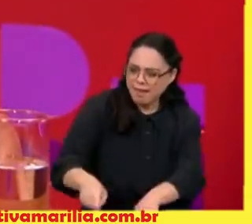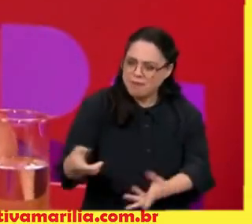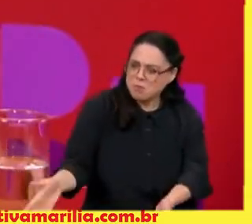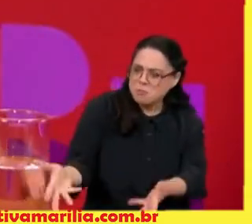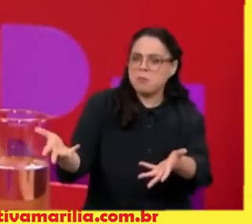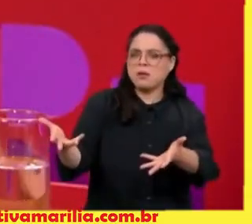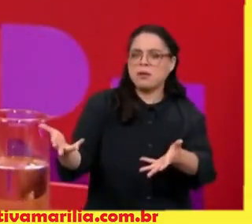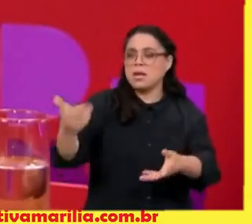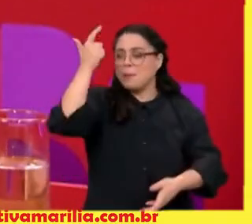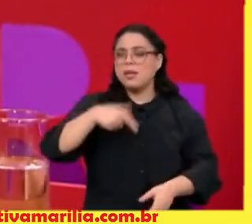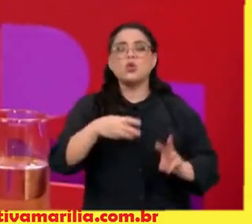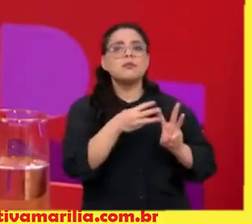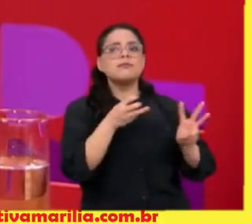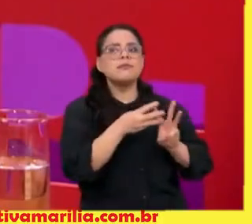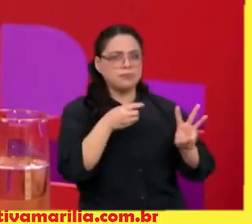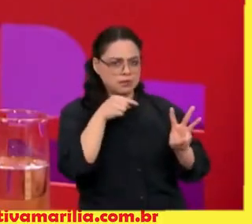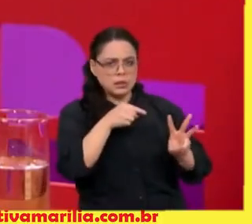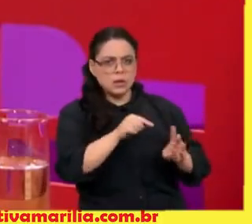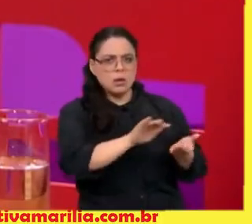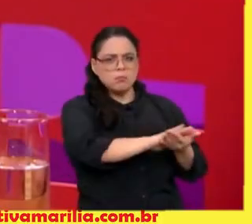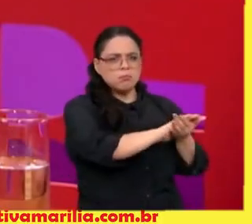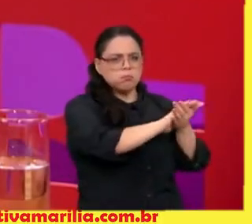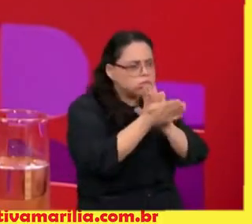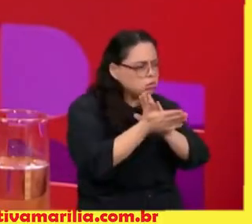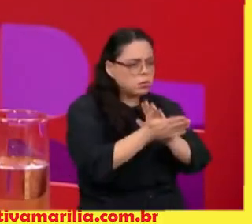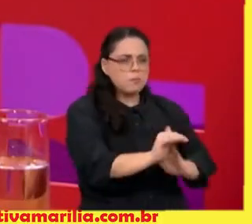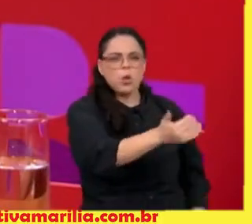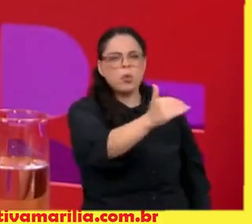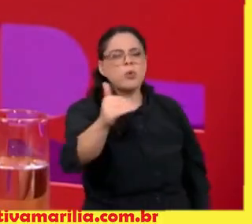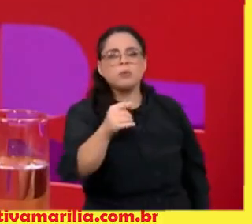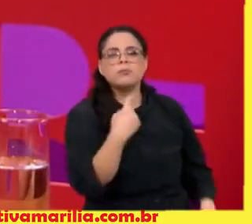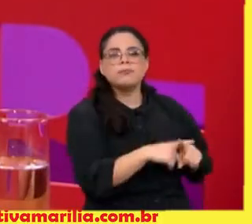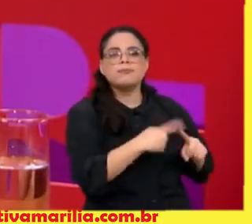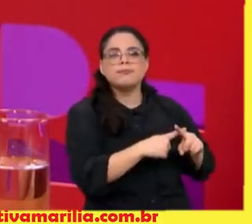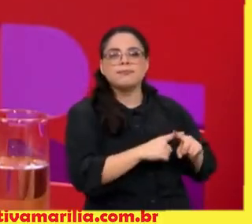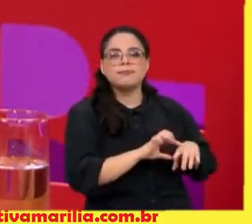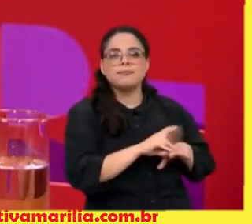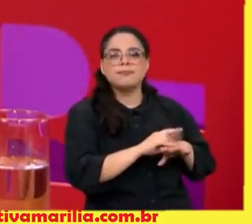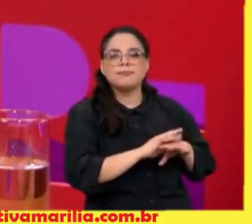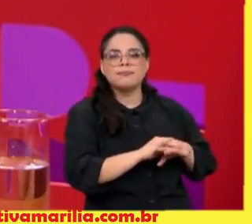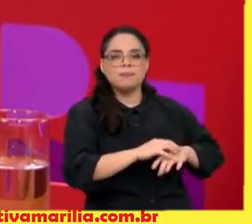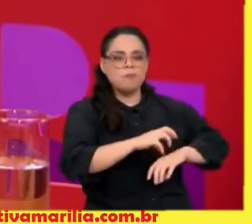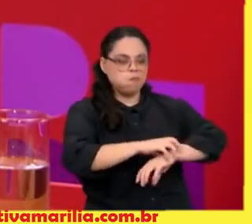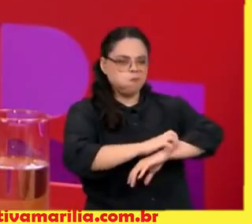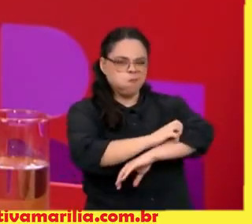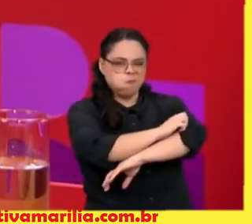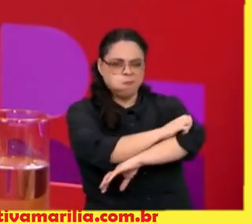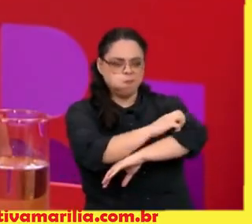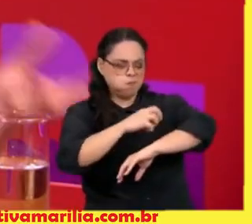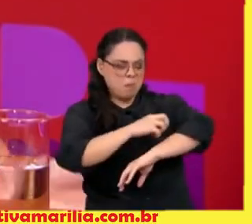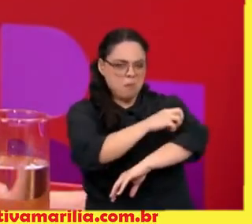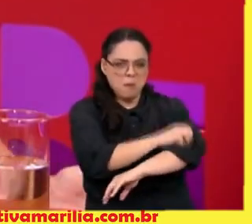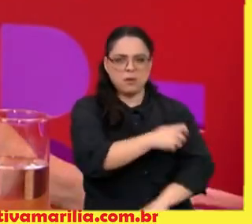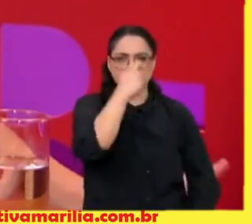E os índios morreram de quê? Catapora, gripe, sarampo, né? 8.000, a estimativa. Então